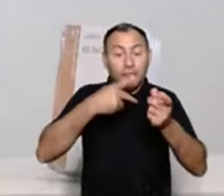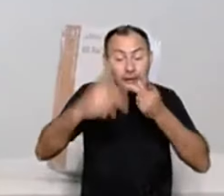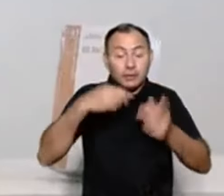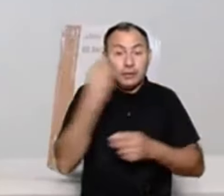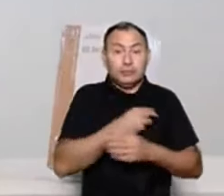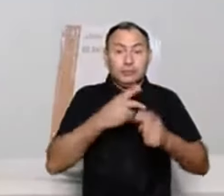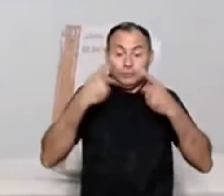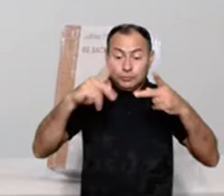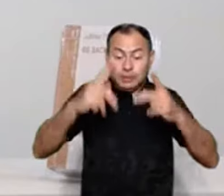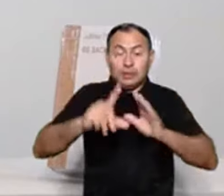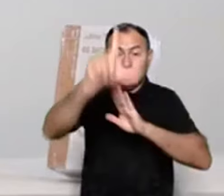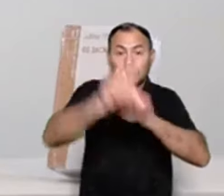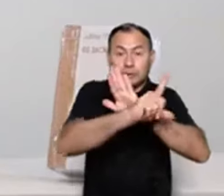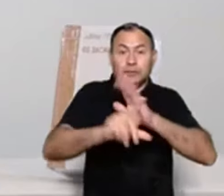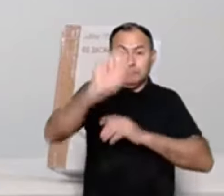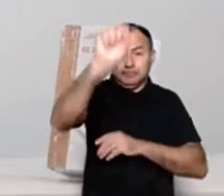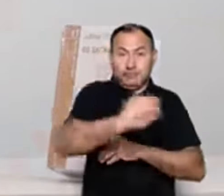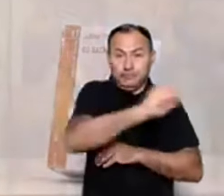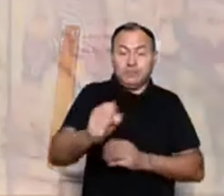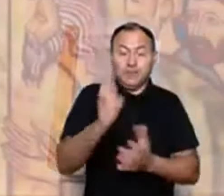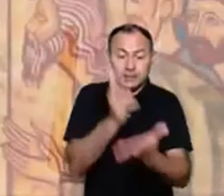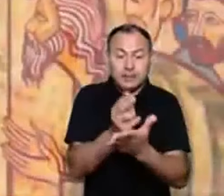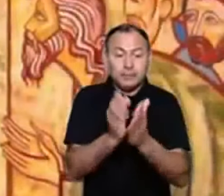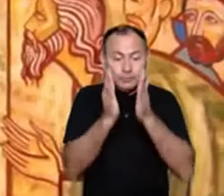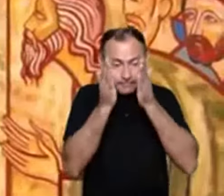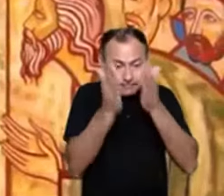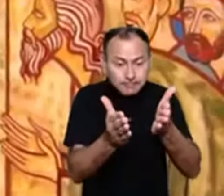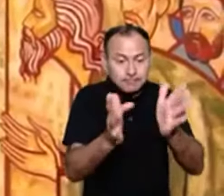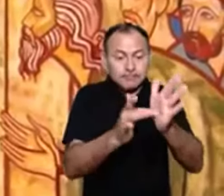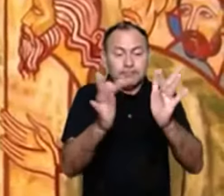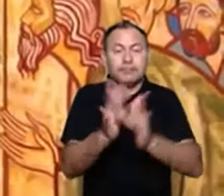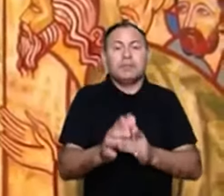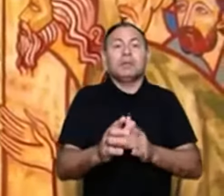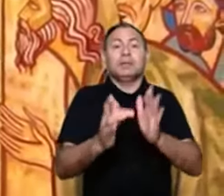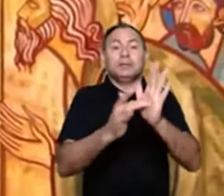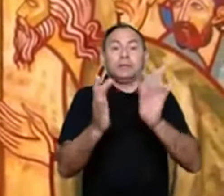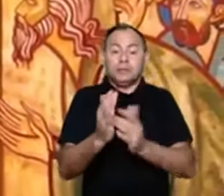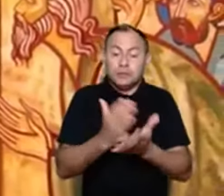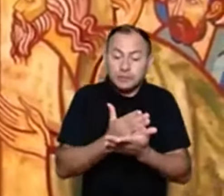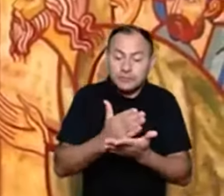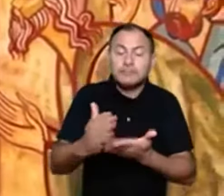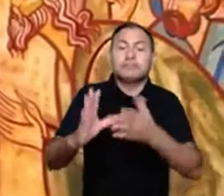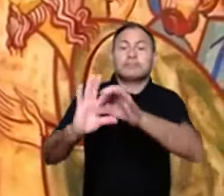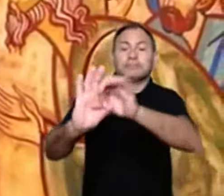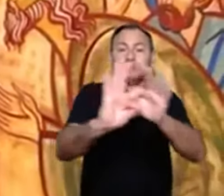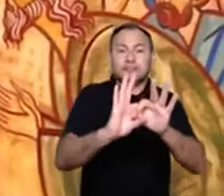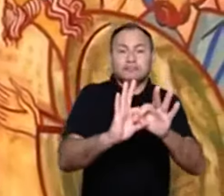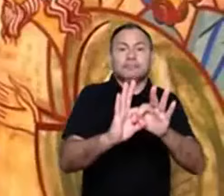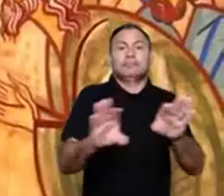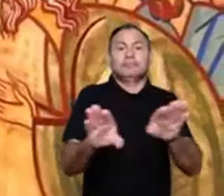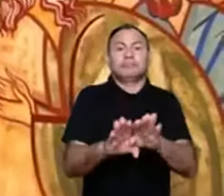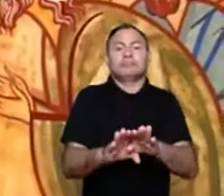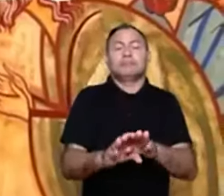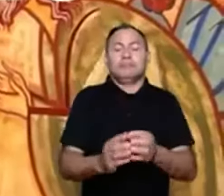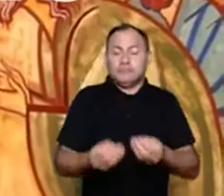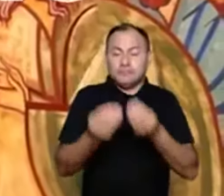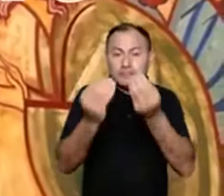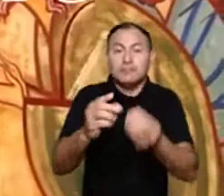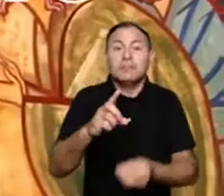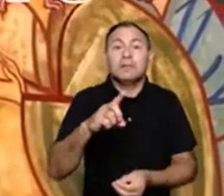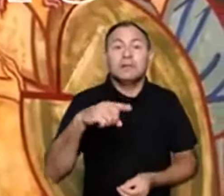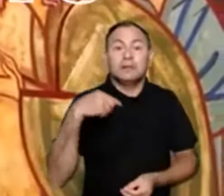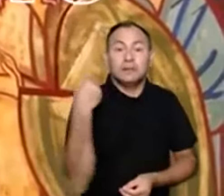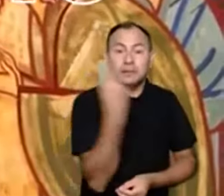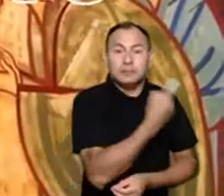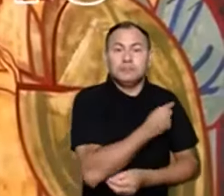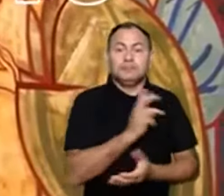consequentemente, de todo sacramento, é sempre Jesus Cristo. Ele é o princípio de unidade que estabelece